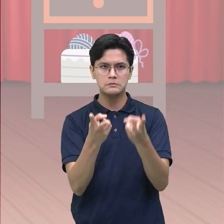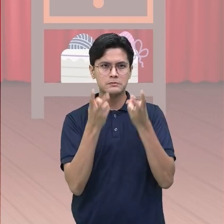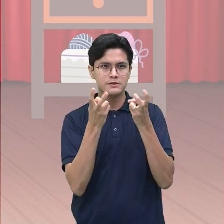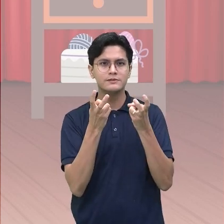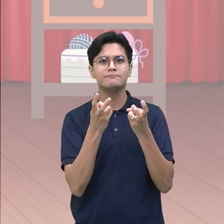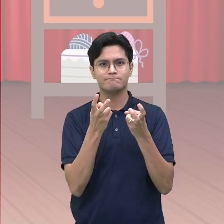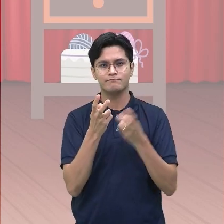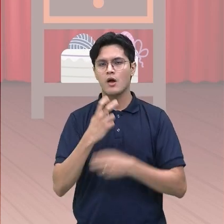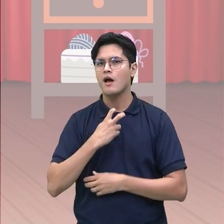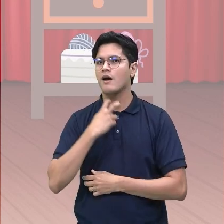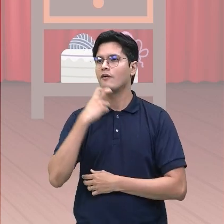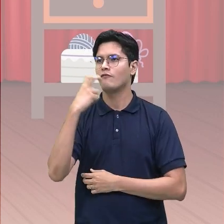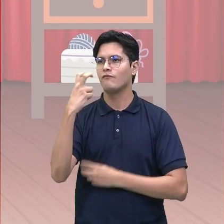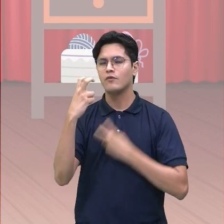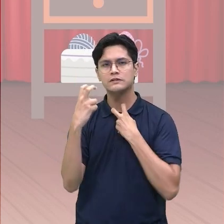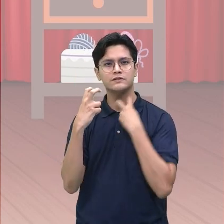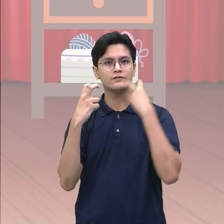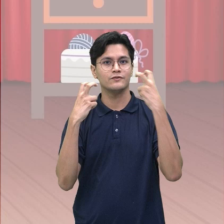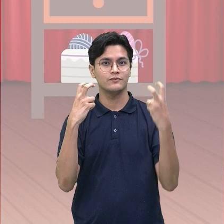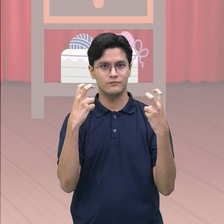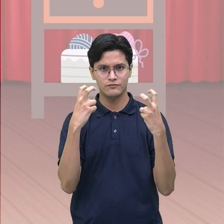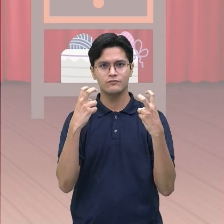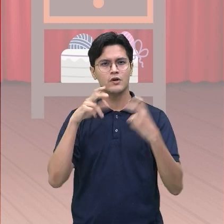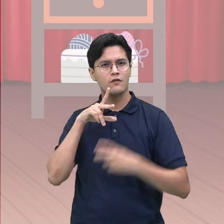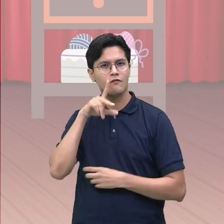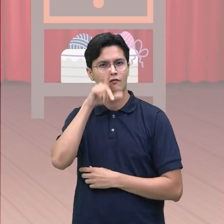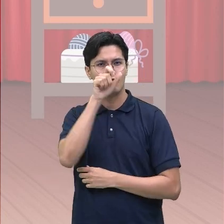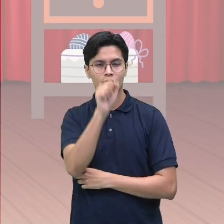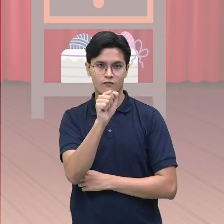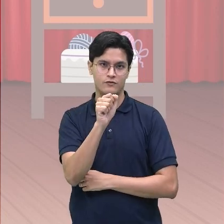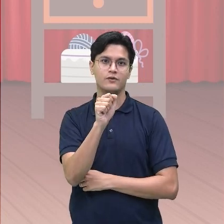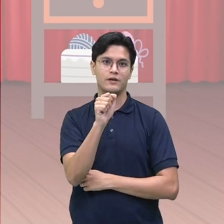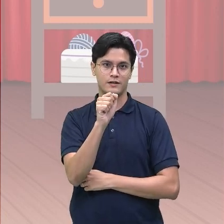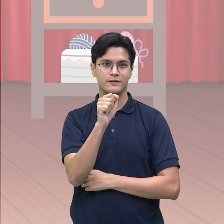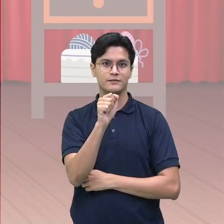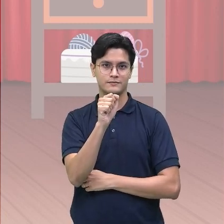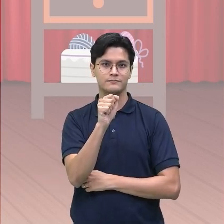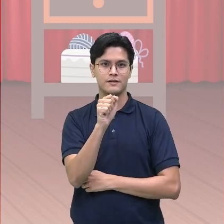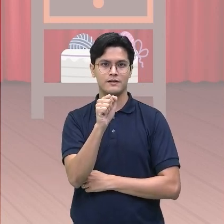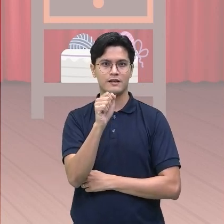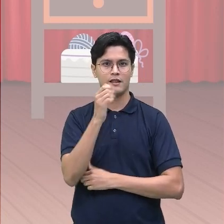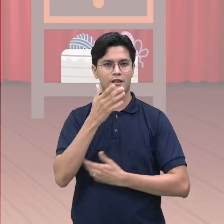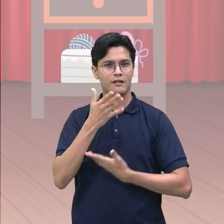A voz ecoa, forte, suave,